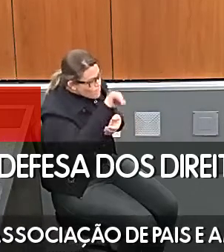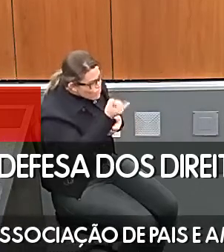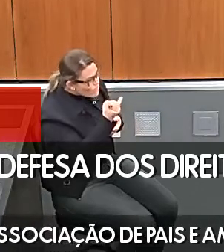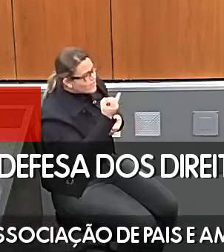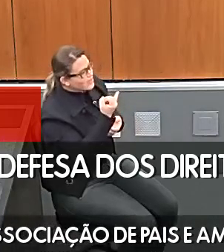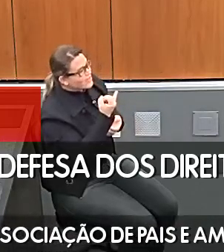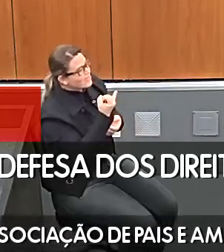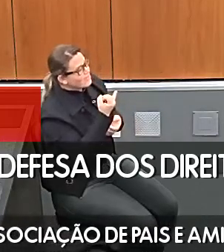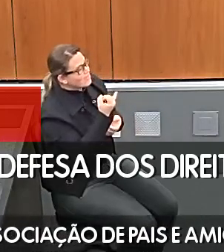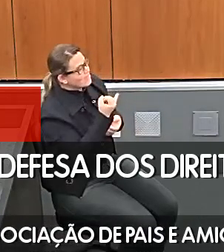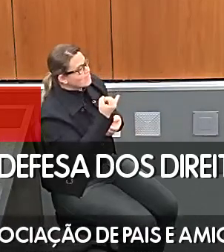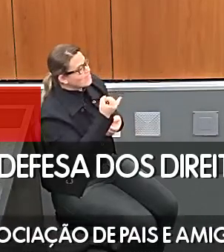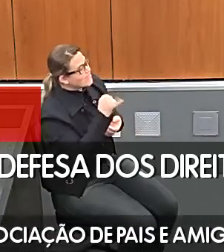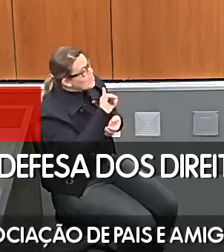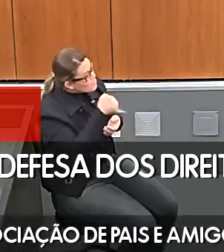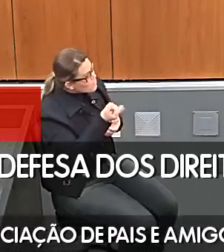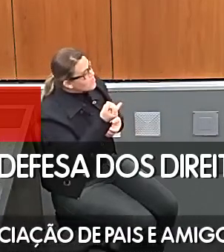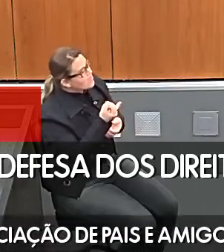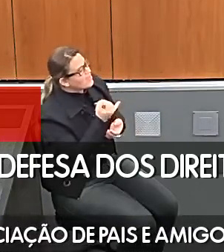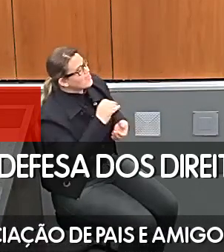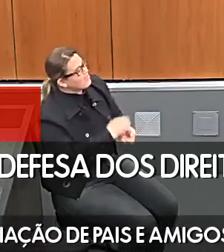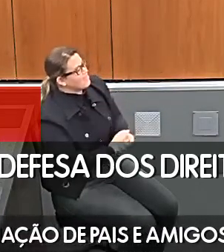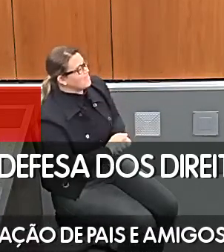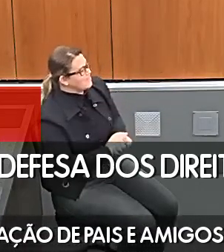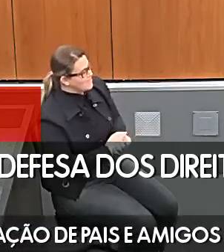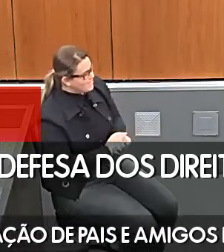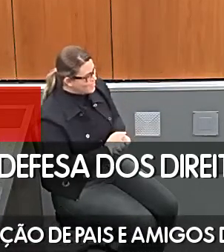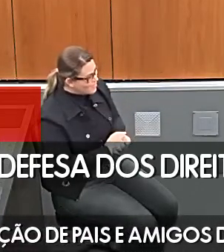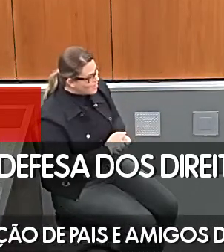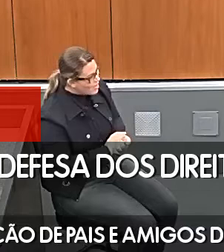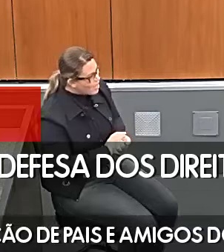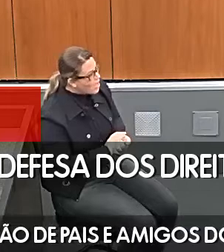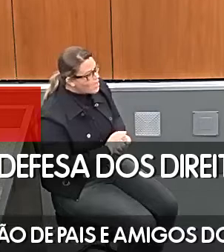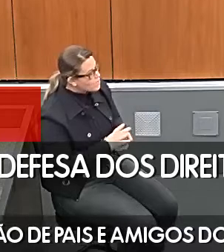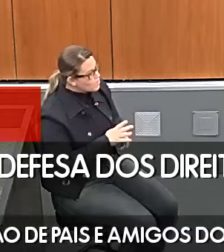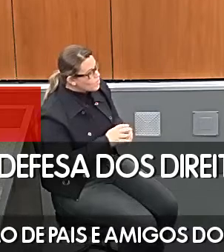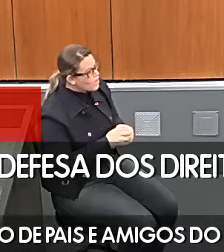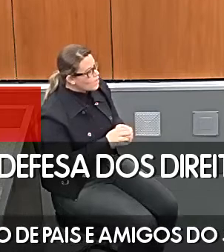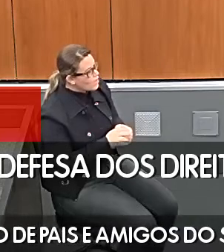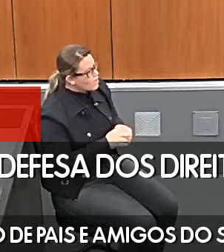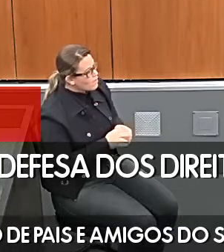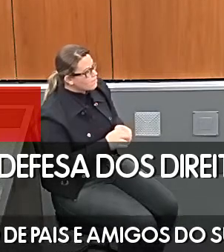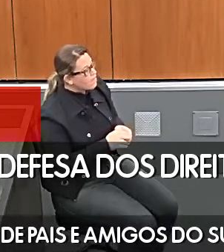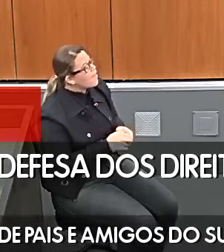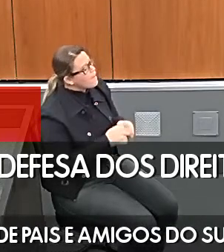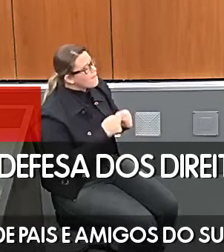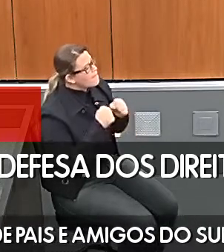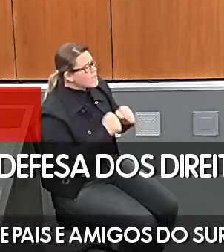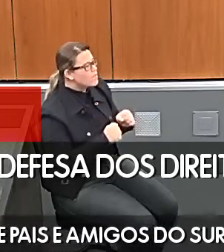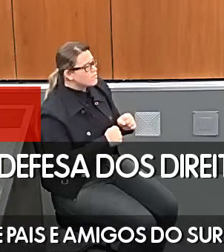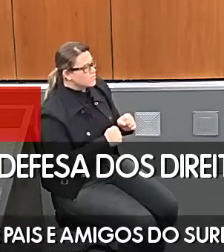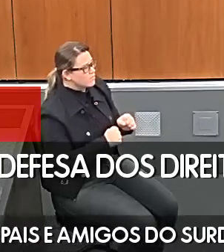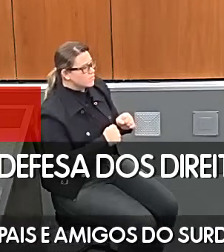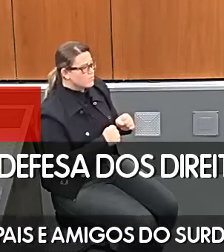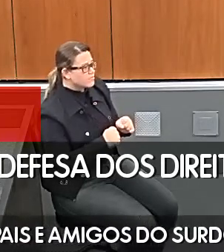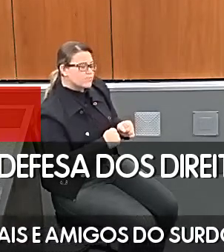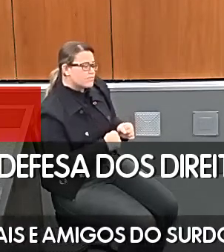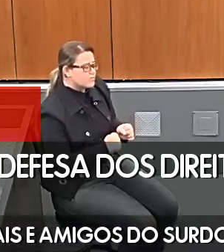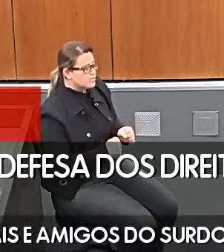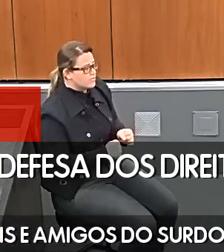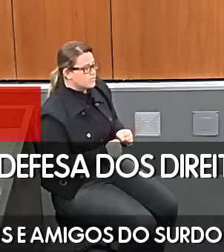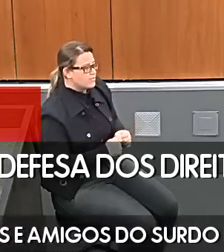ao vivo para toda Minas Gerais. Nesse momento, além do programa estar sendo gravado para ser reproduzido num outro